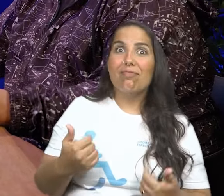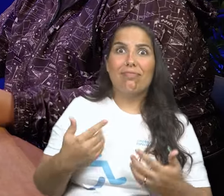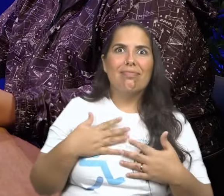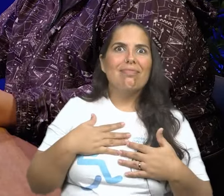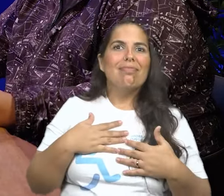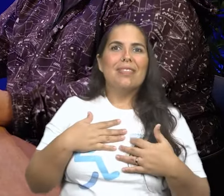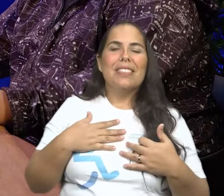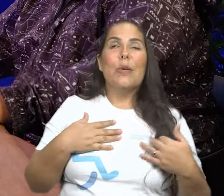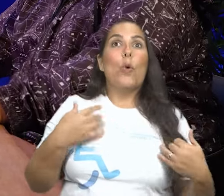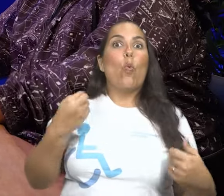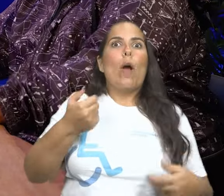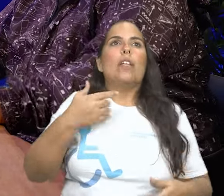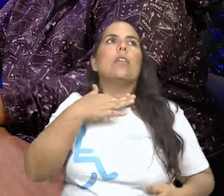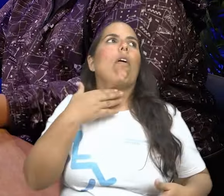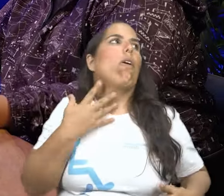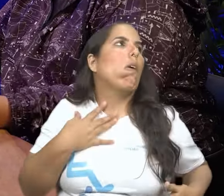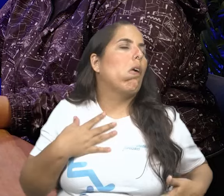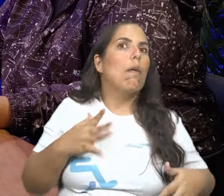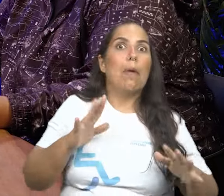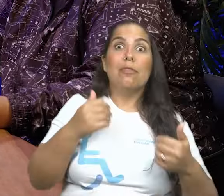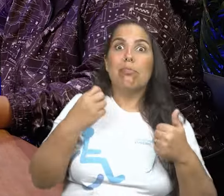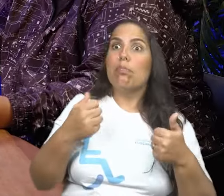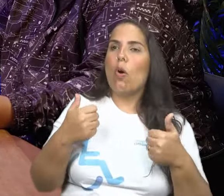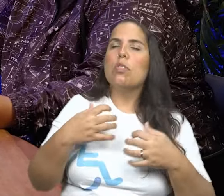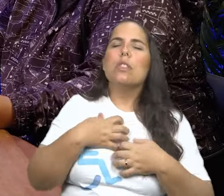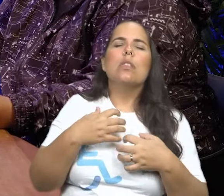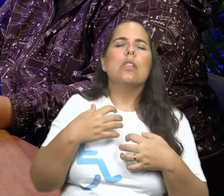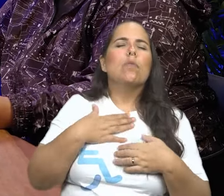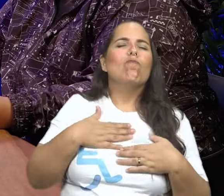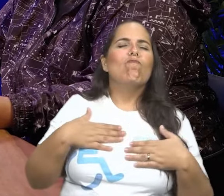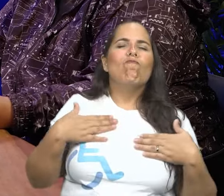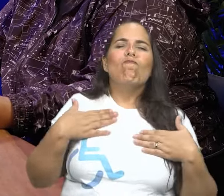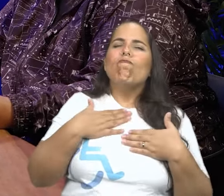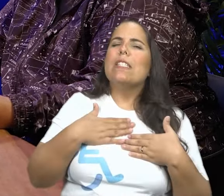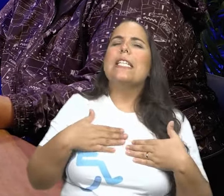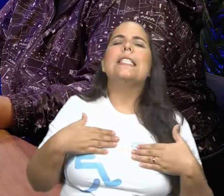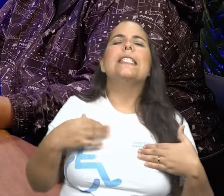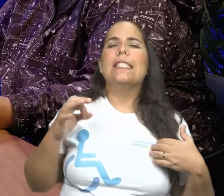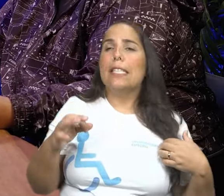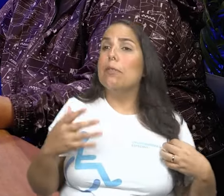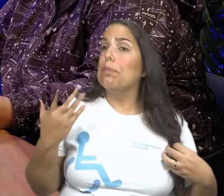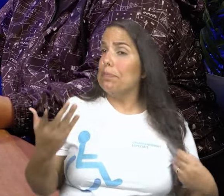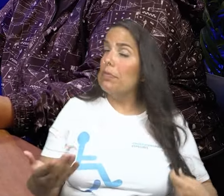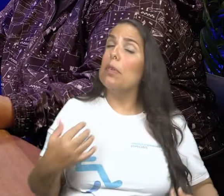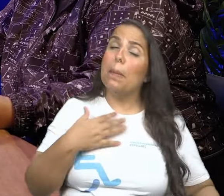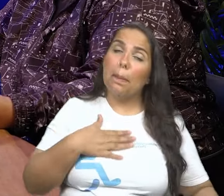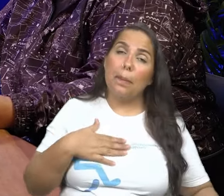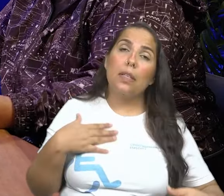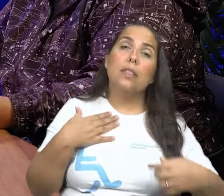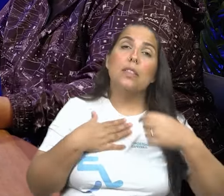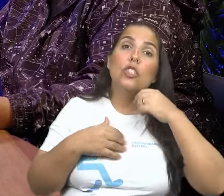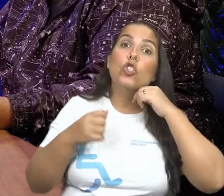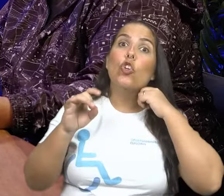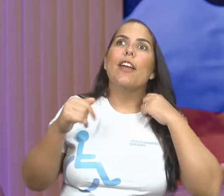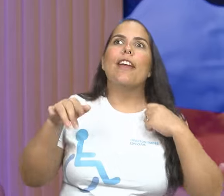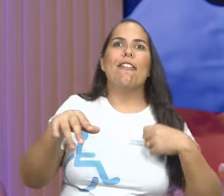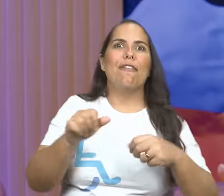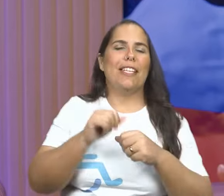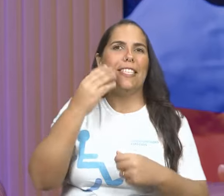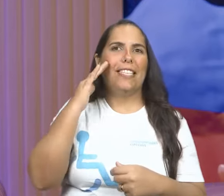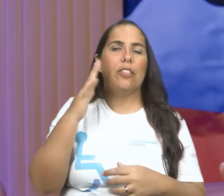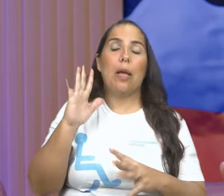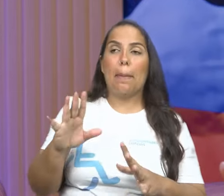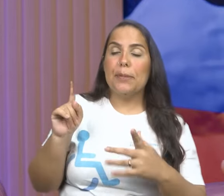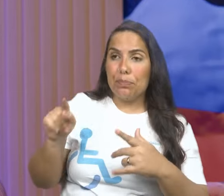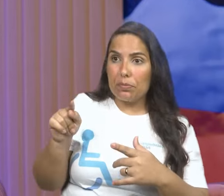é um tô quase morrendo ali mas a sentação mas é um prazer né cara o exercício te traz um prazer que só quem faz entende é